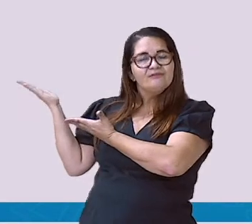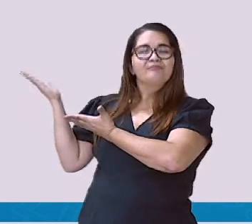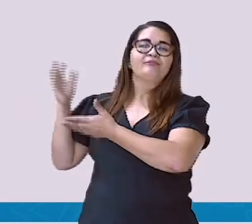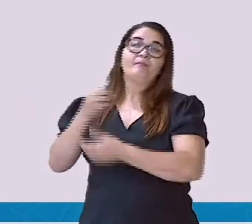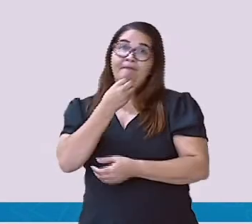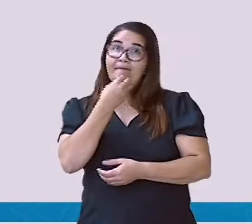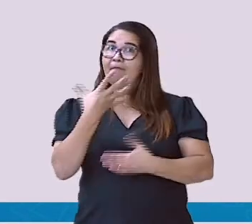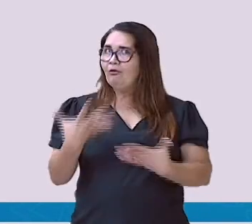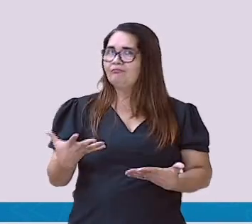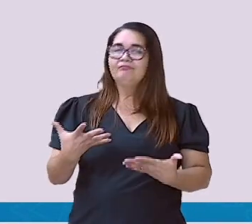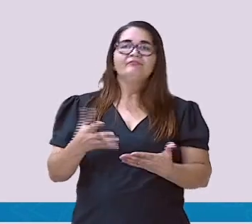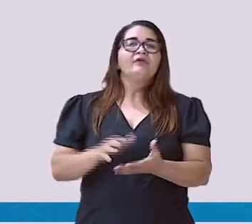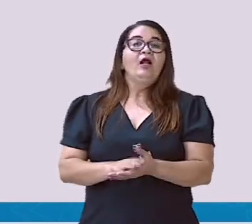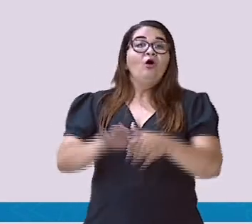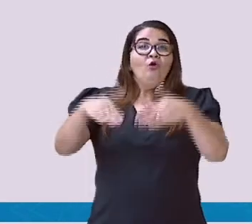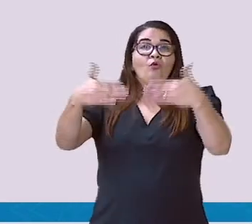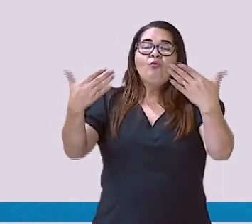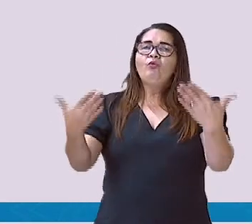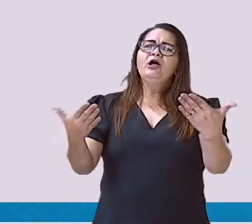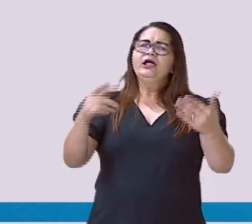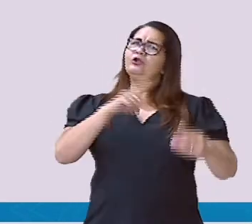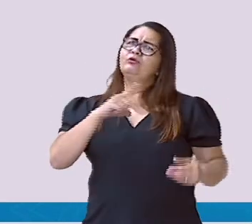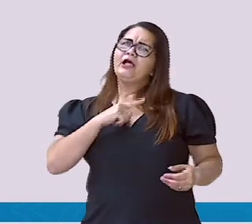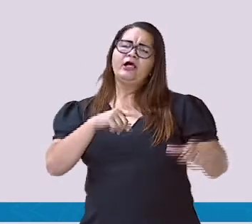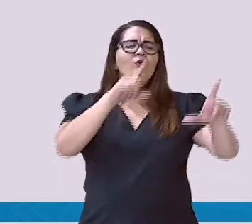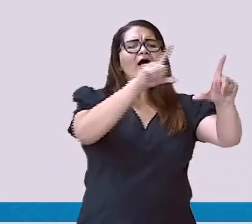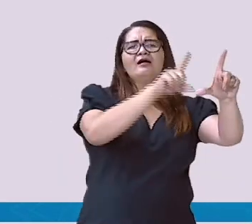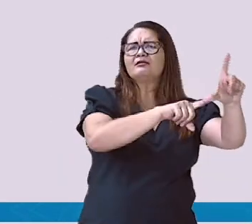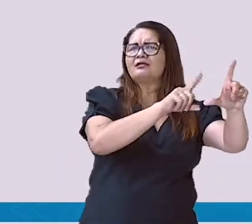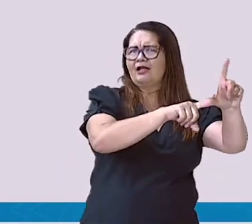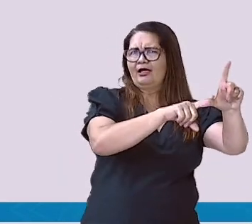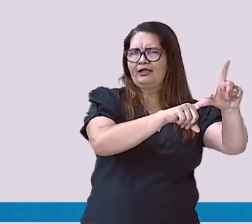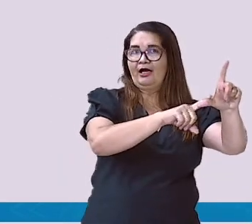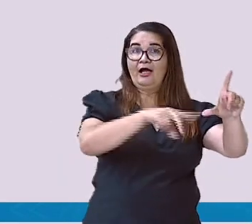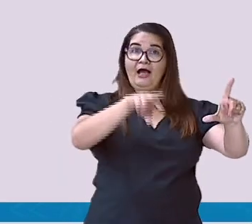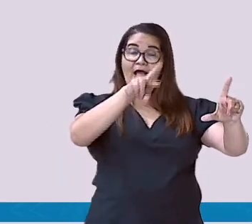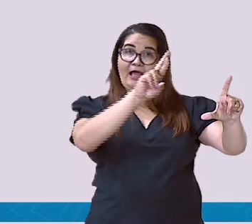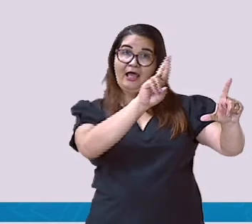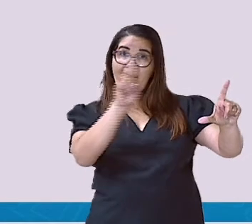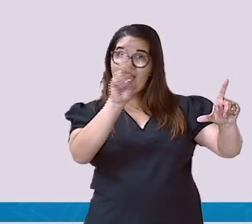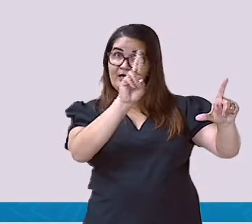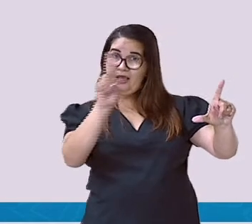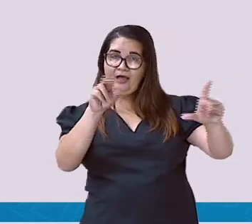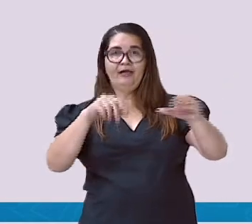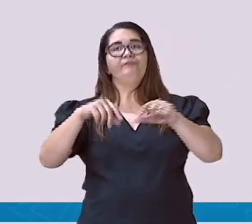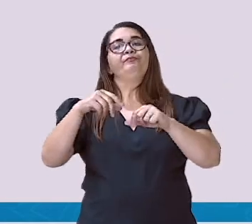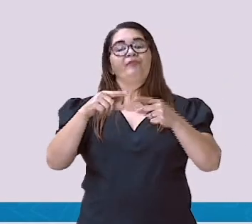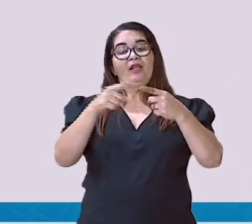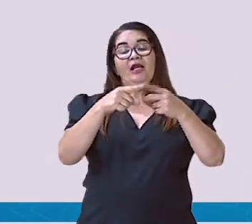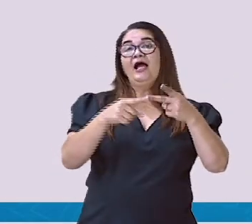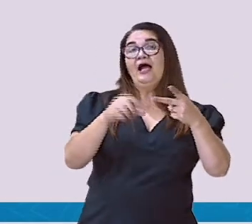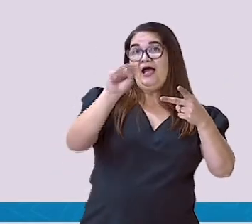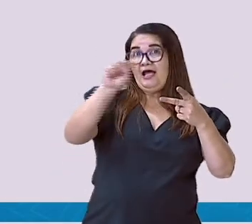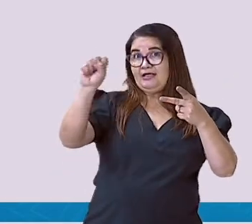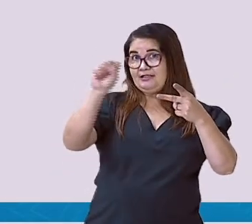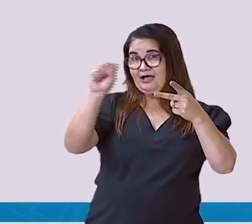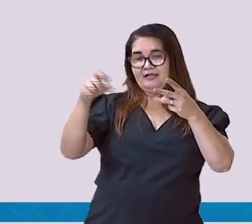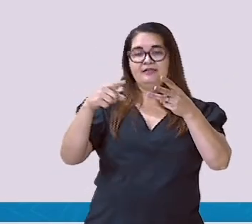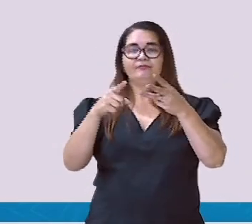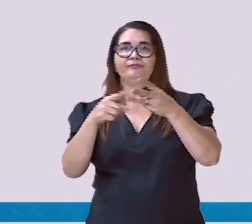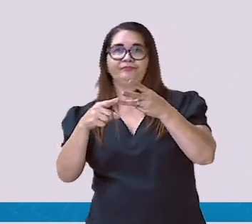Bom, quando eu tiver as letras RR, SS,